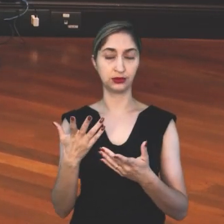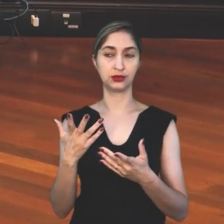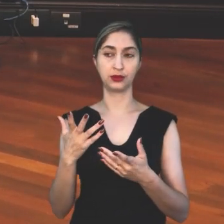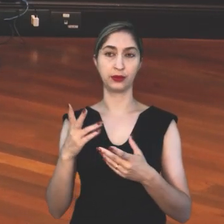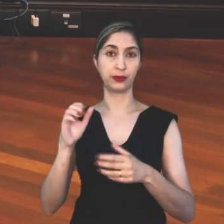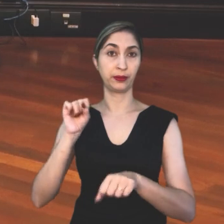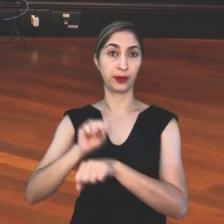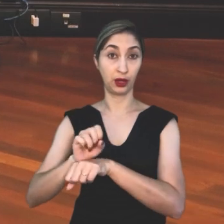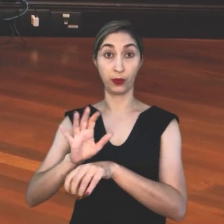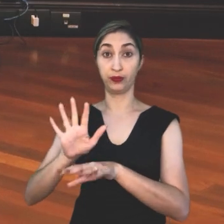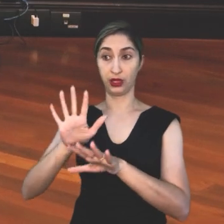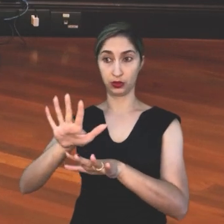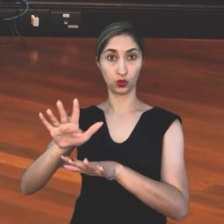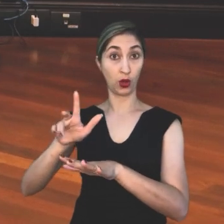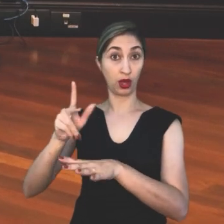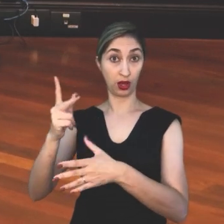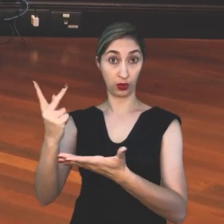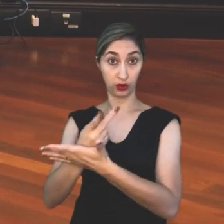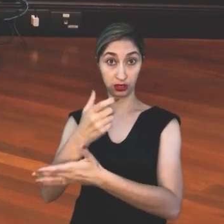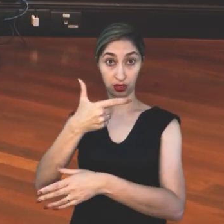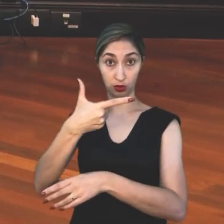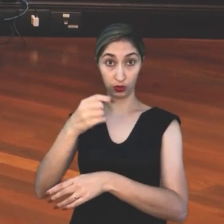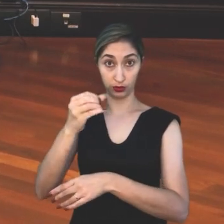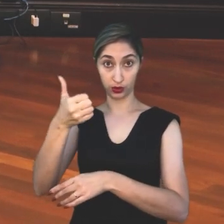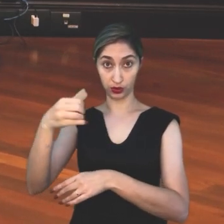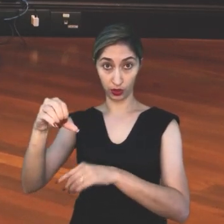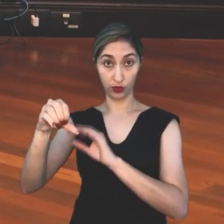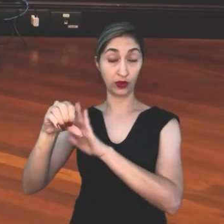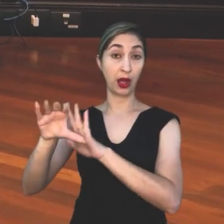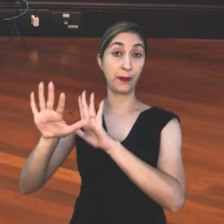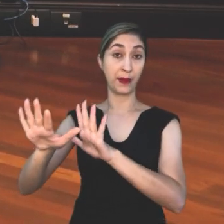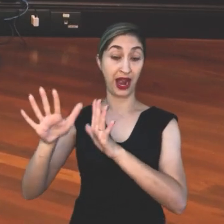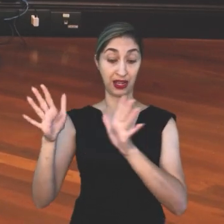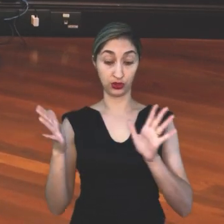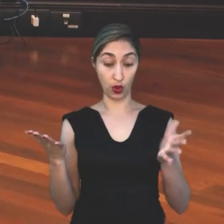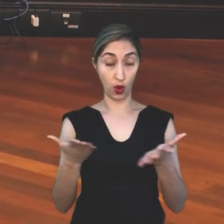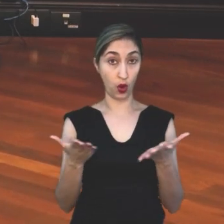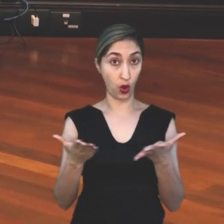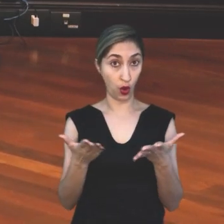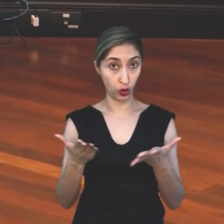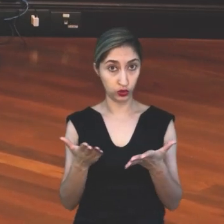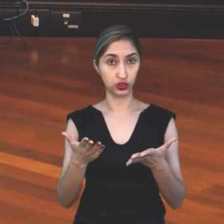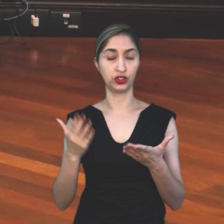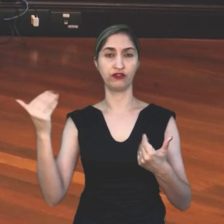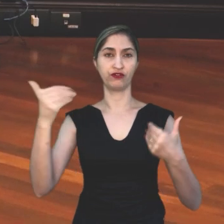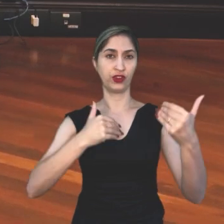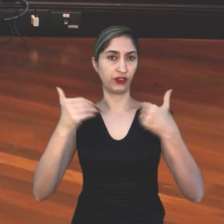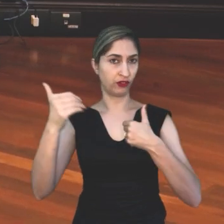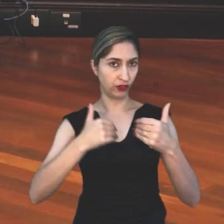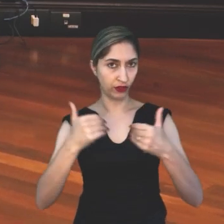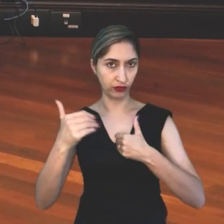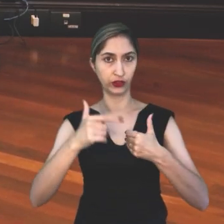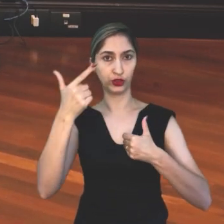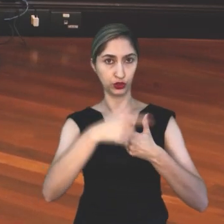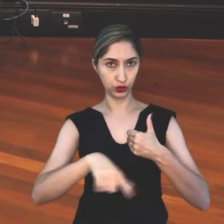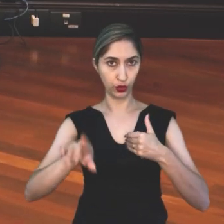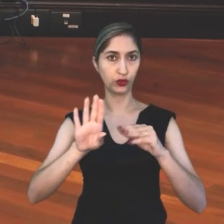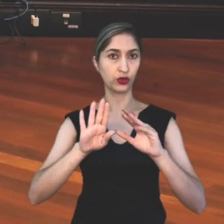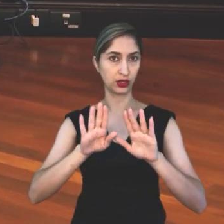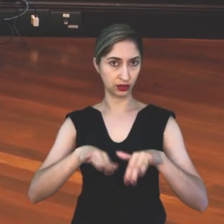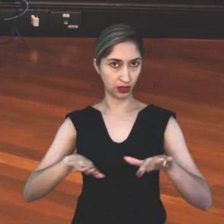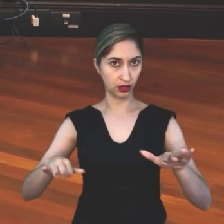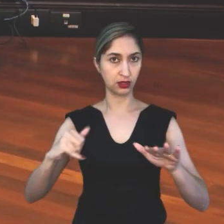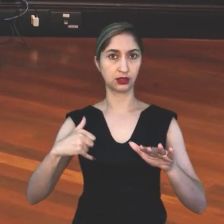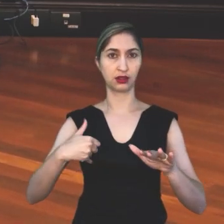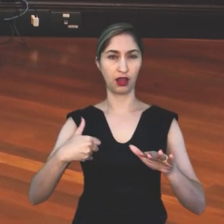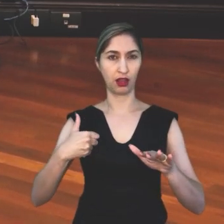aqui. Hoje em dia não funciona mais assim, as crianças elas podem sair das e-mails, não é mais tão restrito quanto ficou naquela